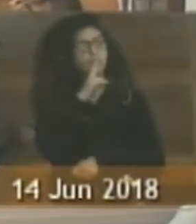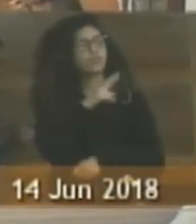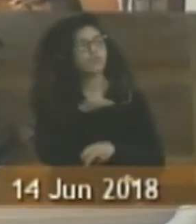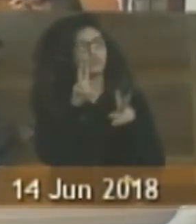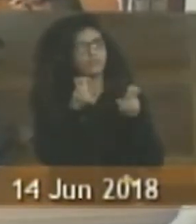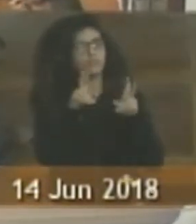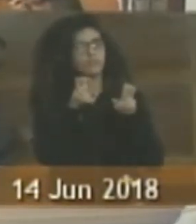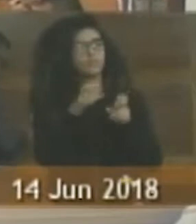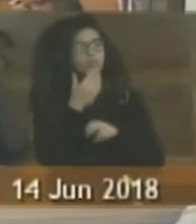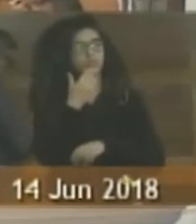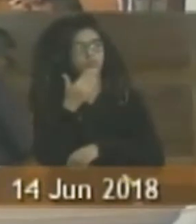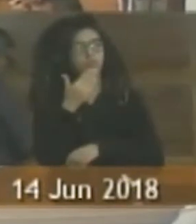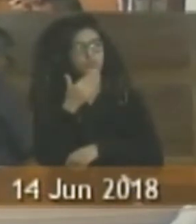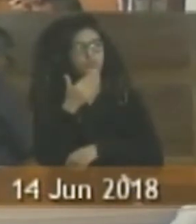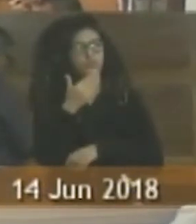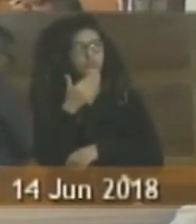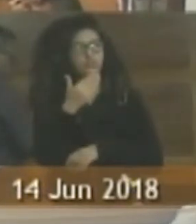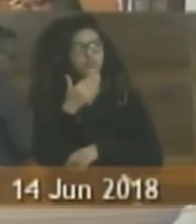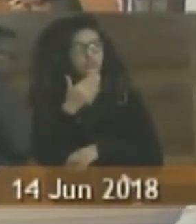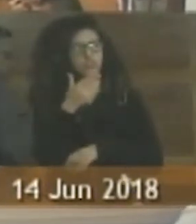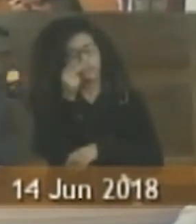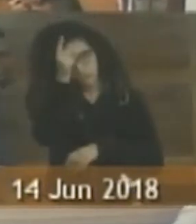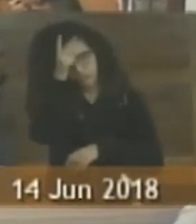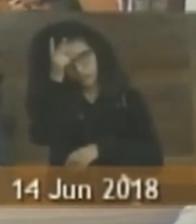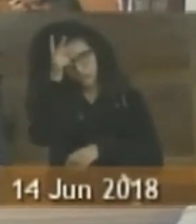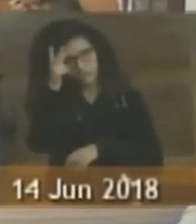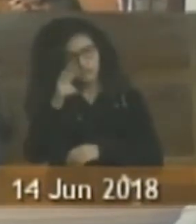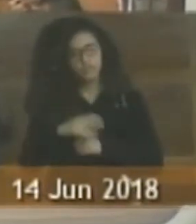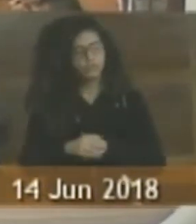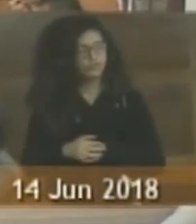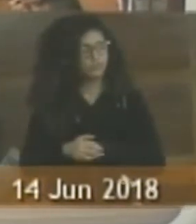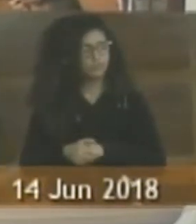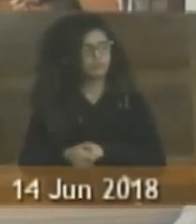à solicitação do município. Ok? Então vamos cobrar